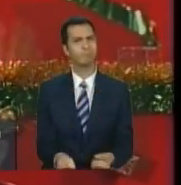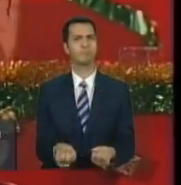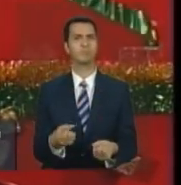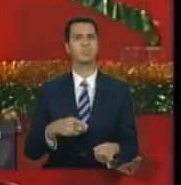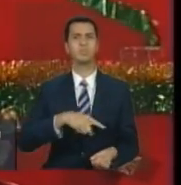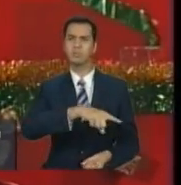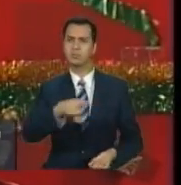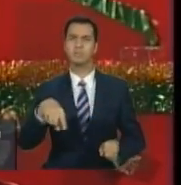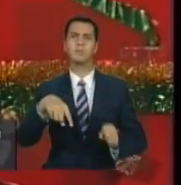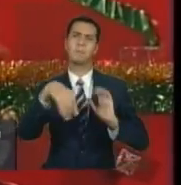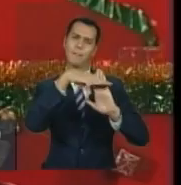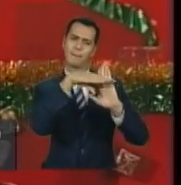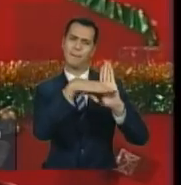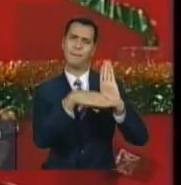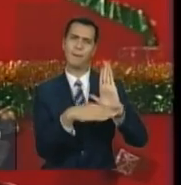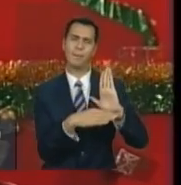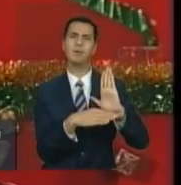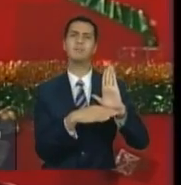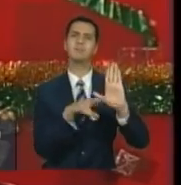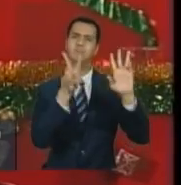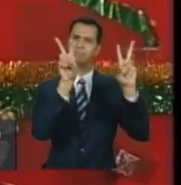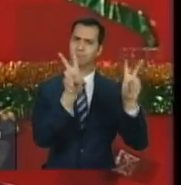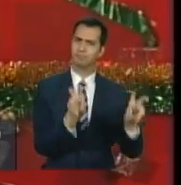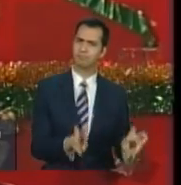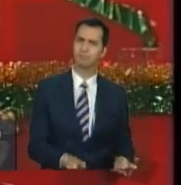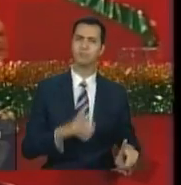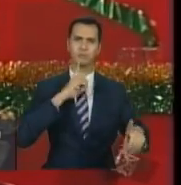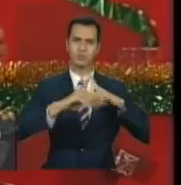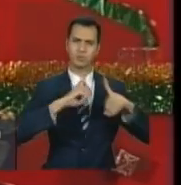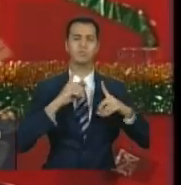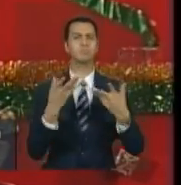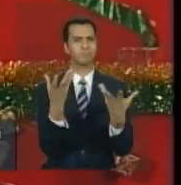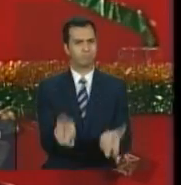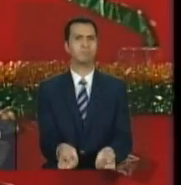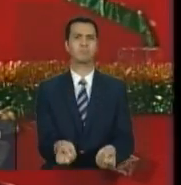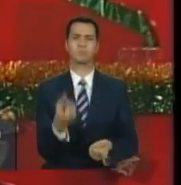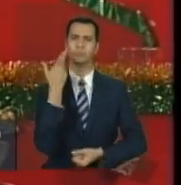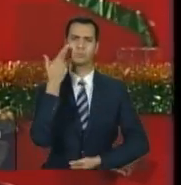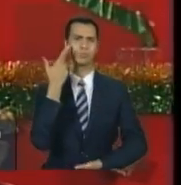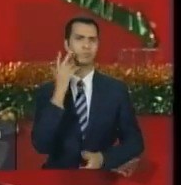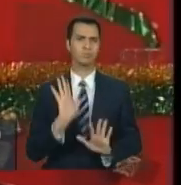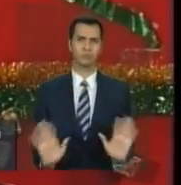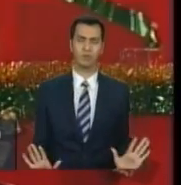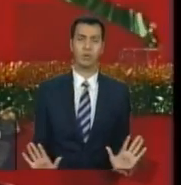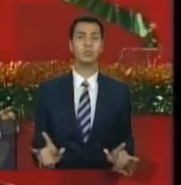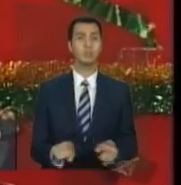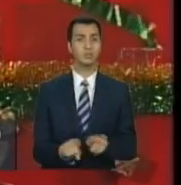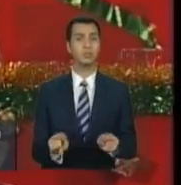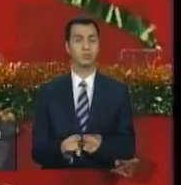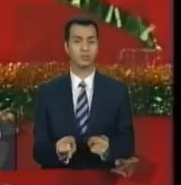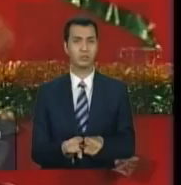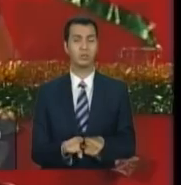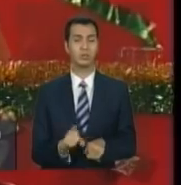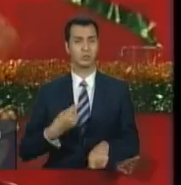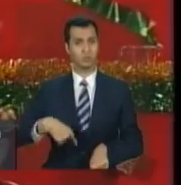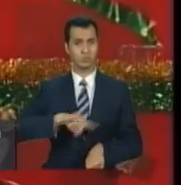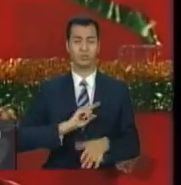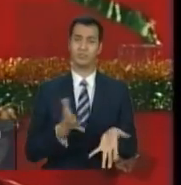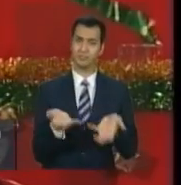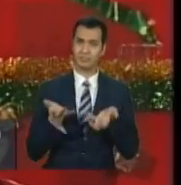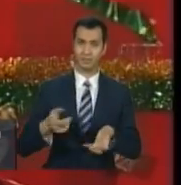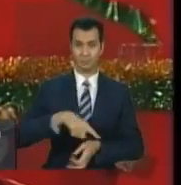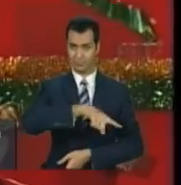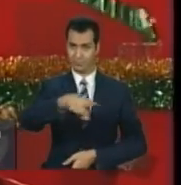de discussões. Sobretudo, nós estamos abertos a sistematicamente